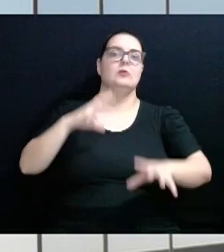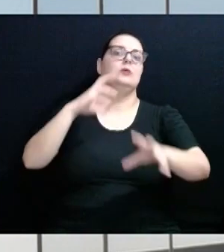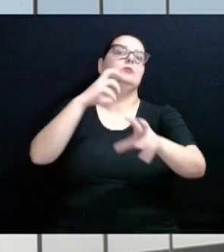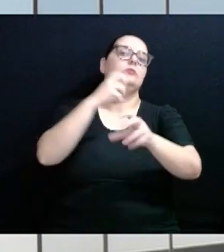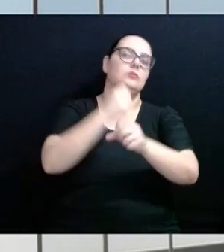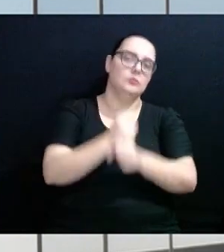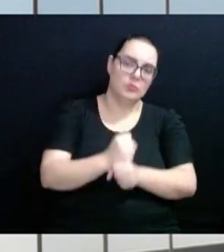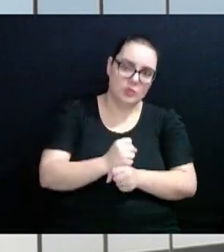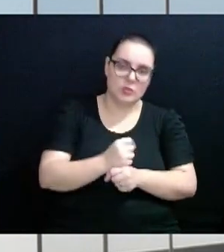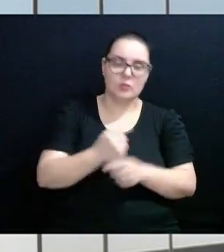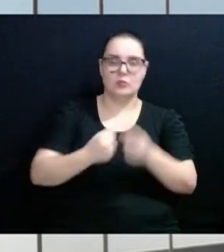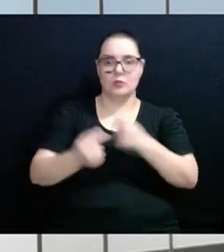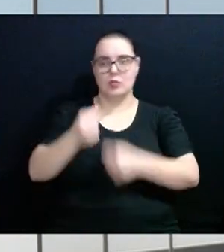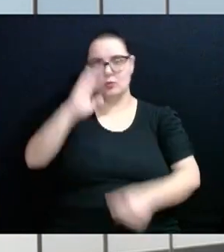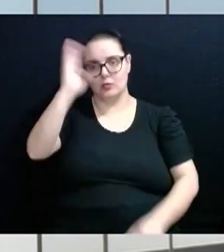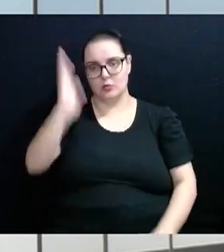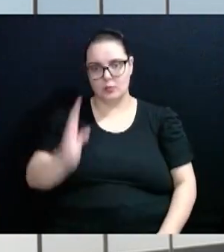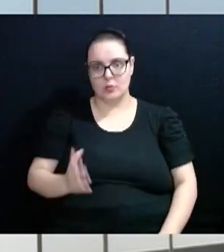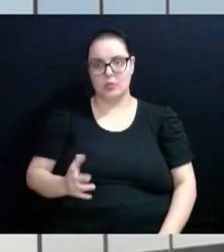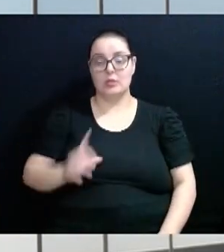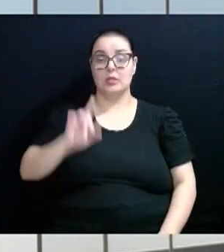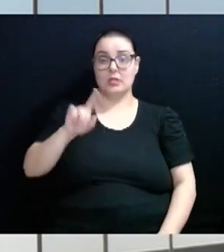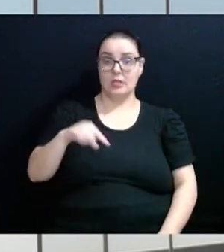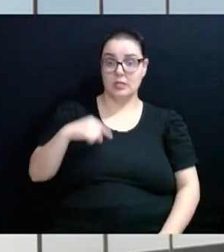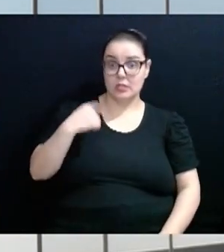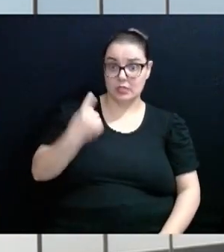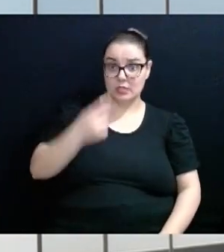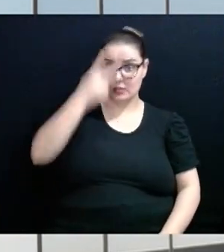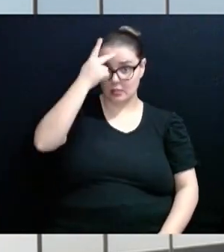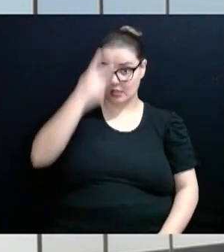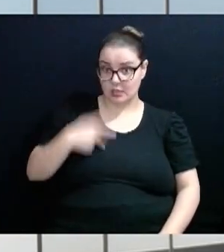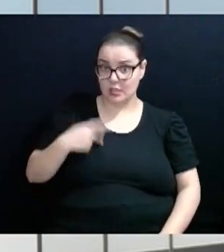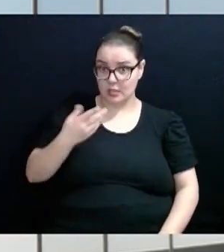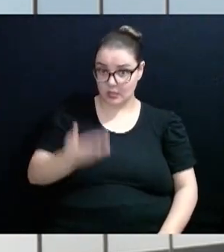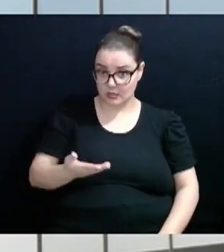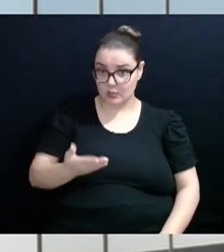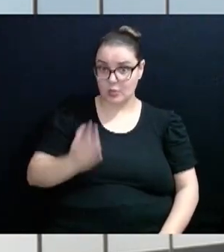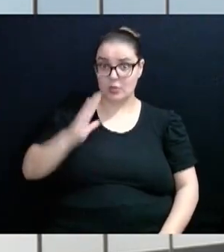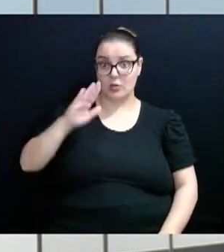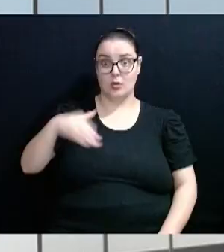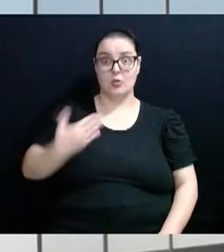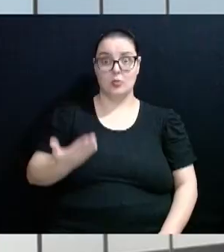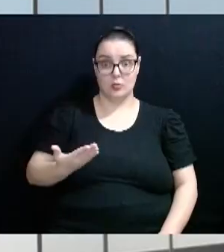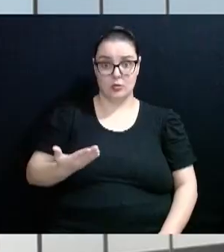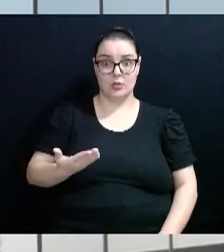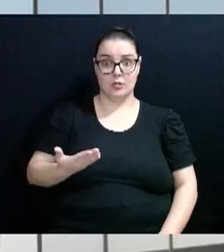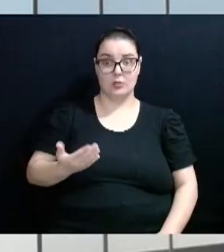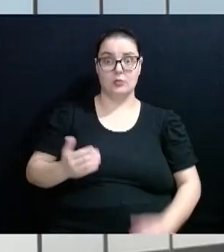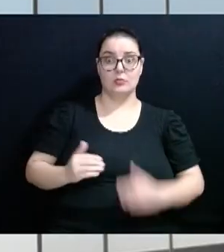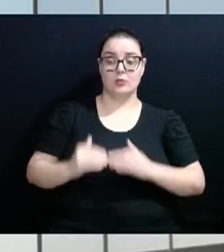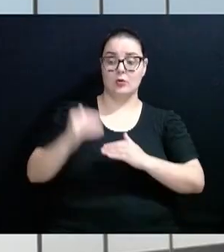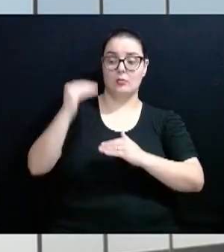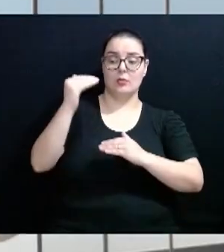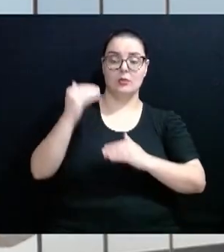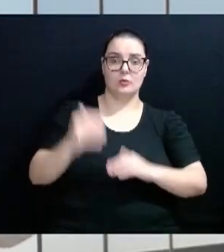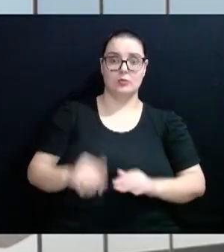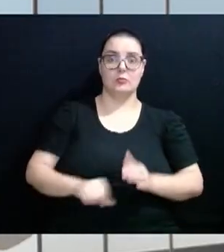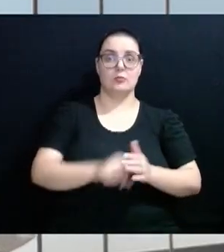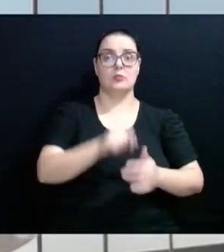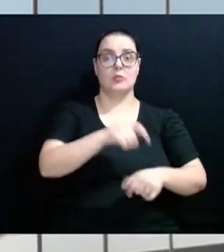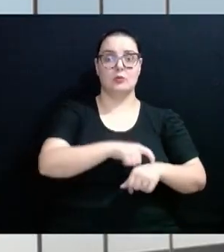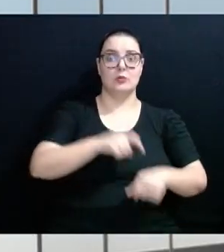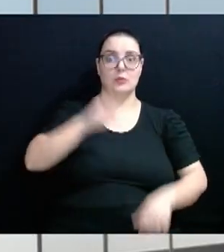economia brasileira. E depois ele próprio, quando aumentou, porque num primeiro momento o Brasil ficou numa